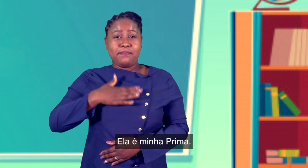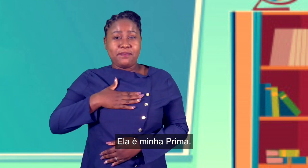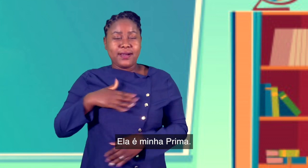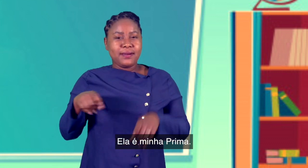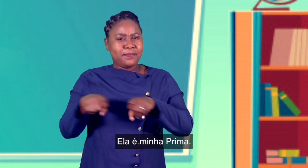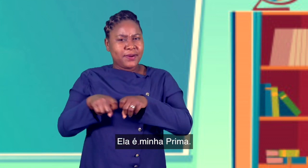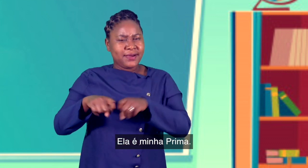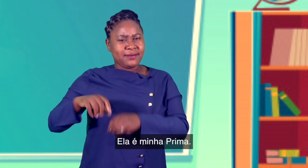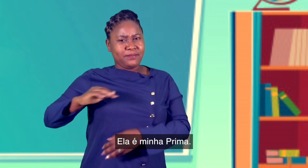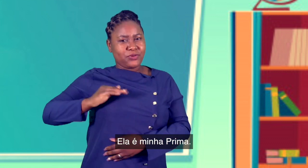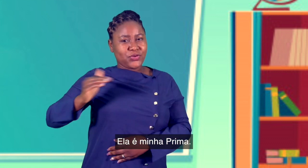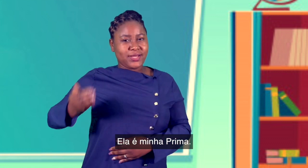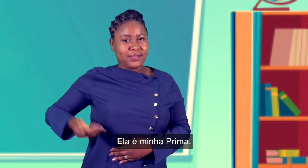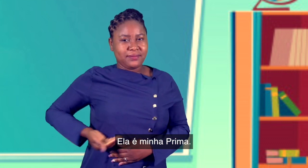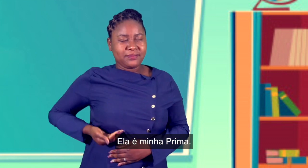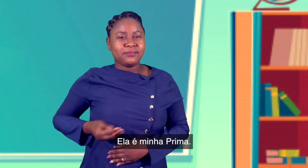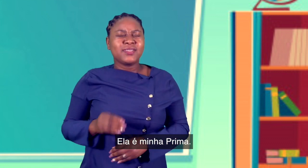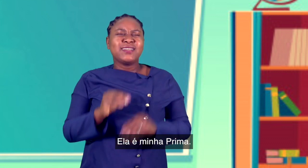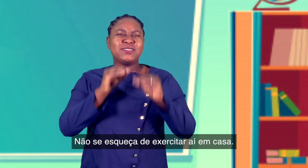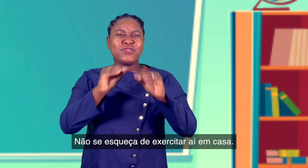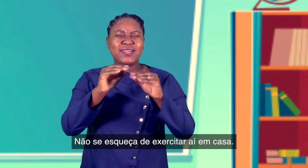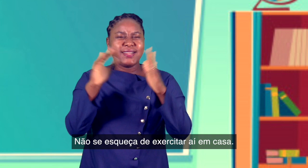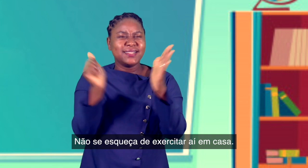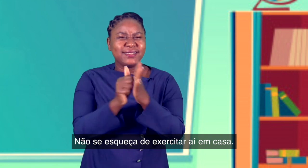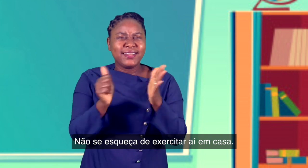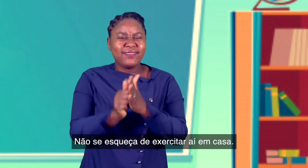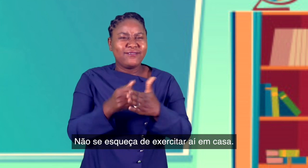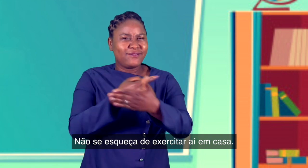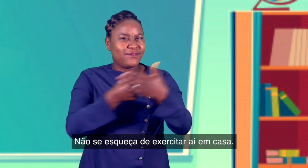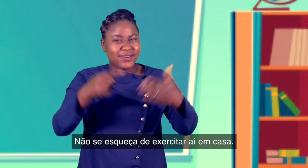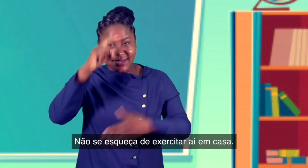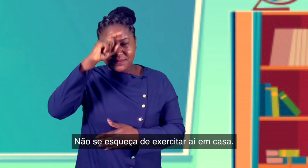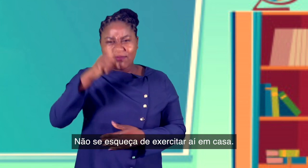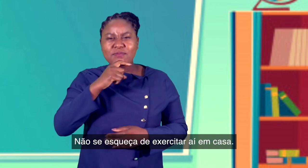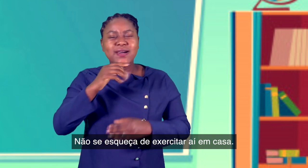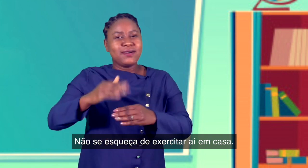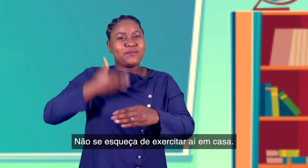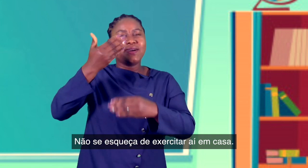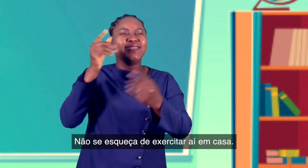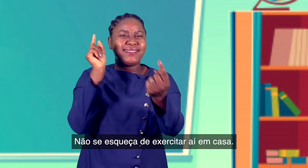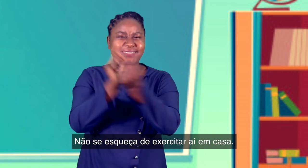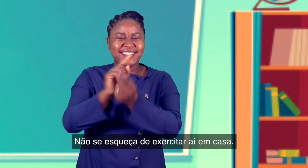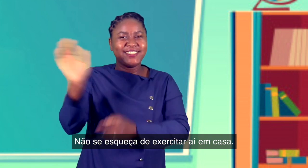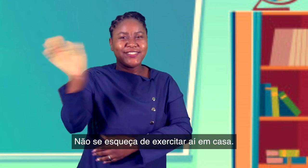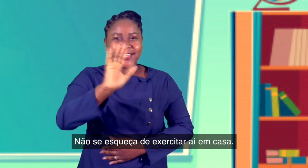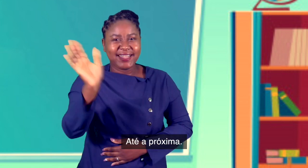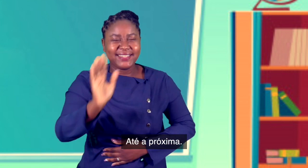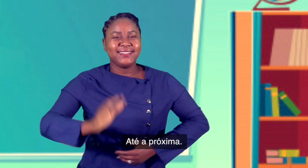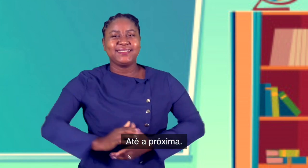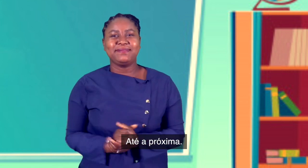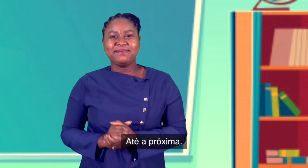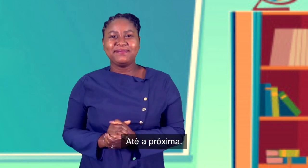Ela é minha prima. Não se esqueça de exercitar aí em casa. Até